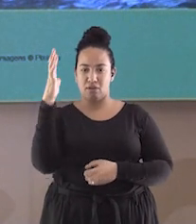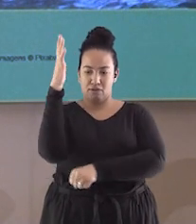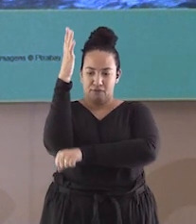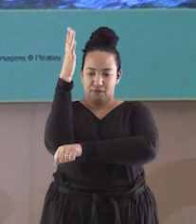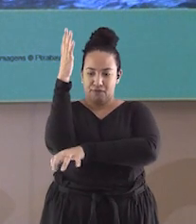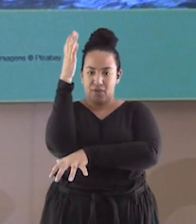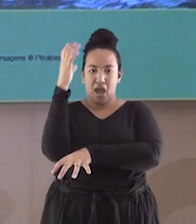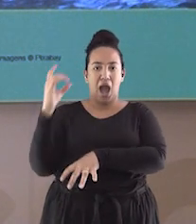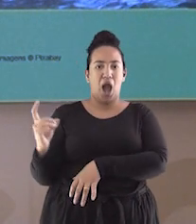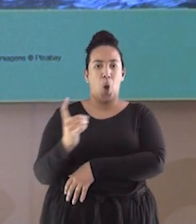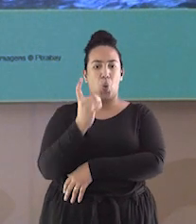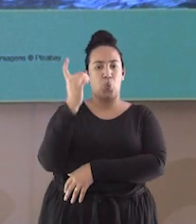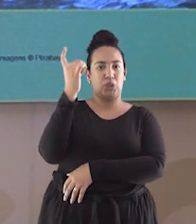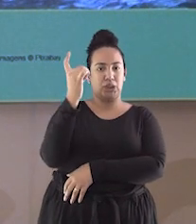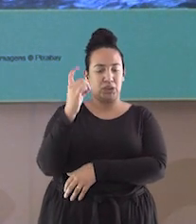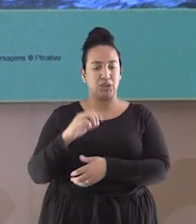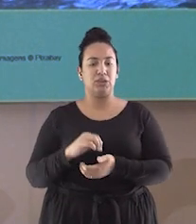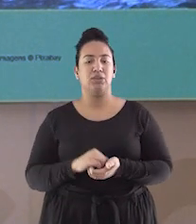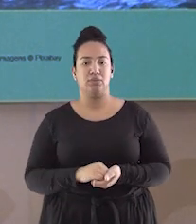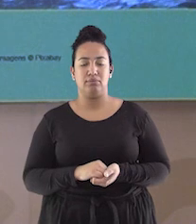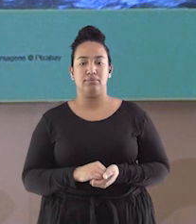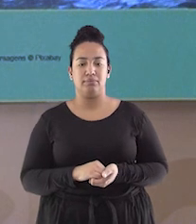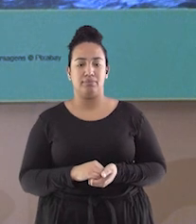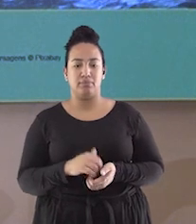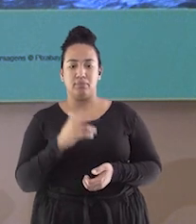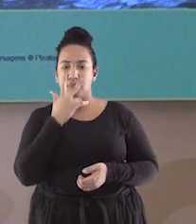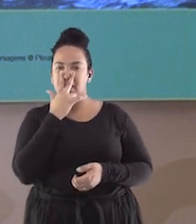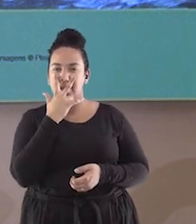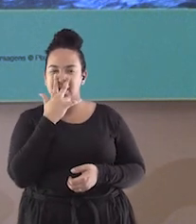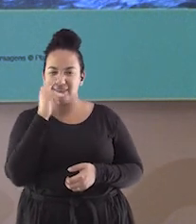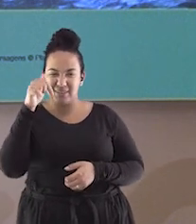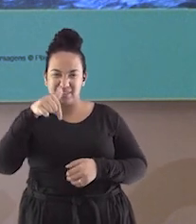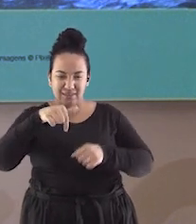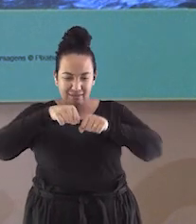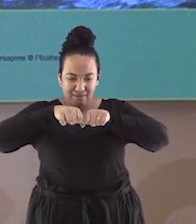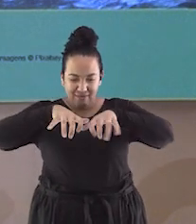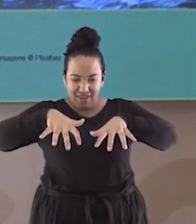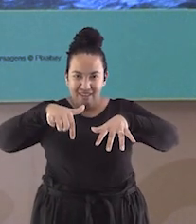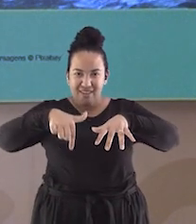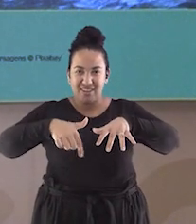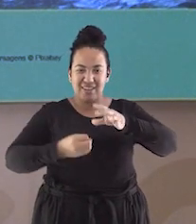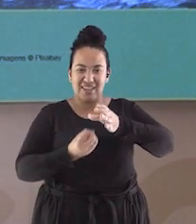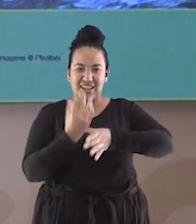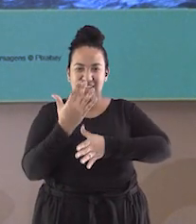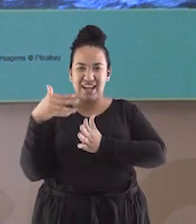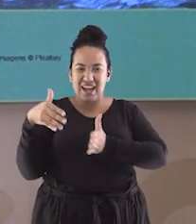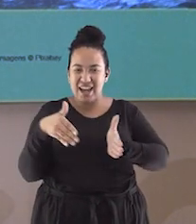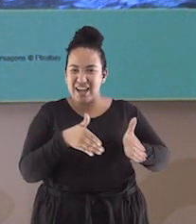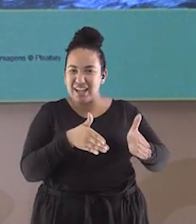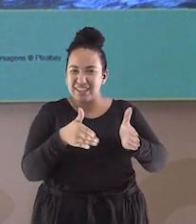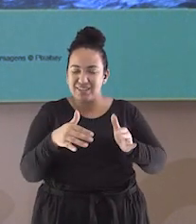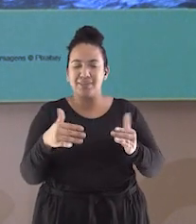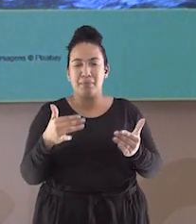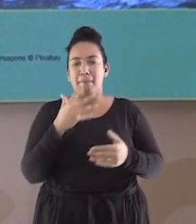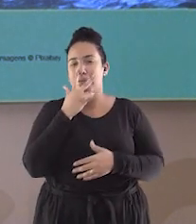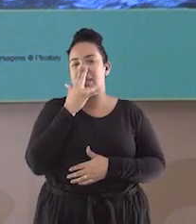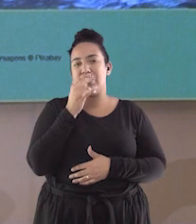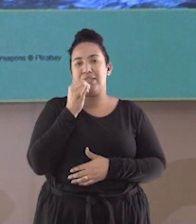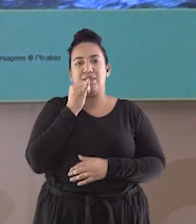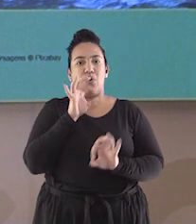é diferente quando falamos de lugares próximos ao mar. E aqui há 2 tipos de vegetação